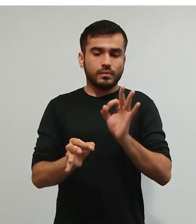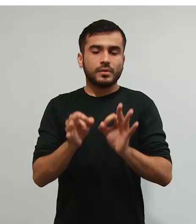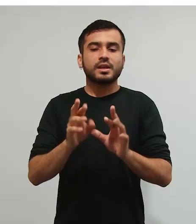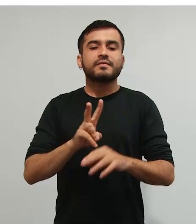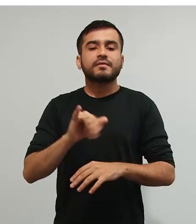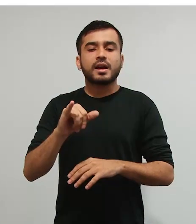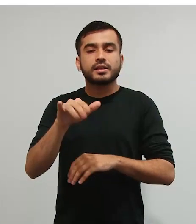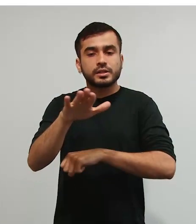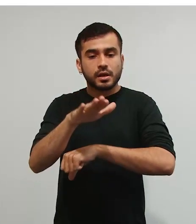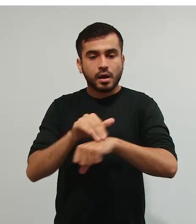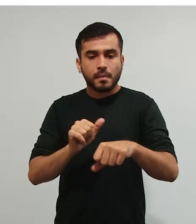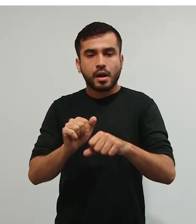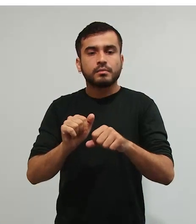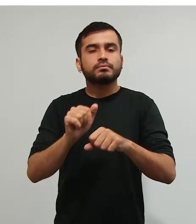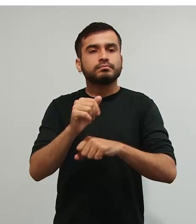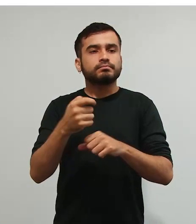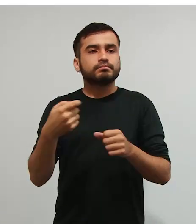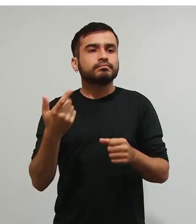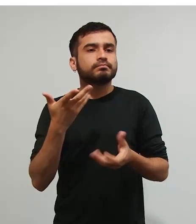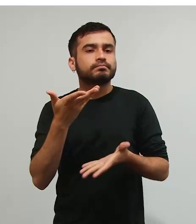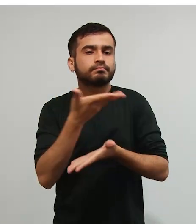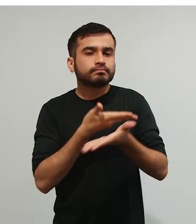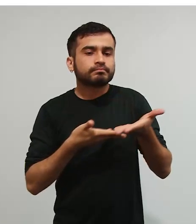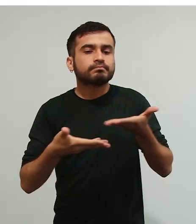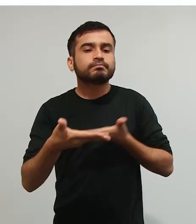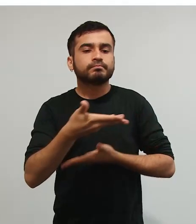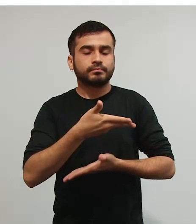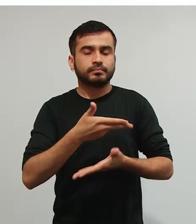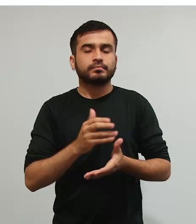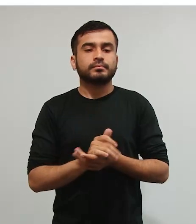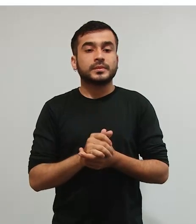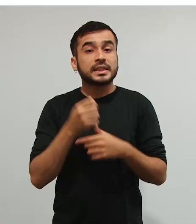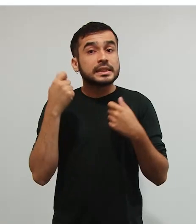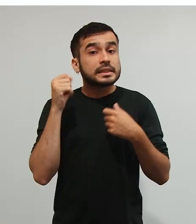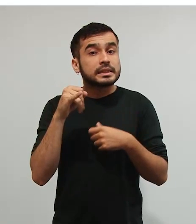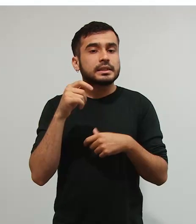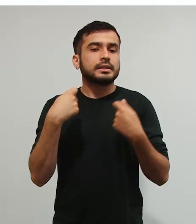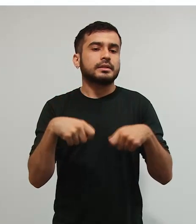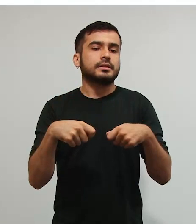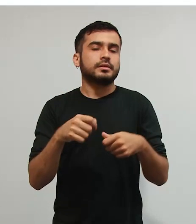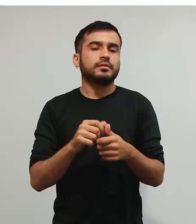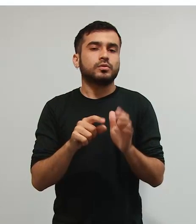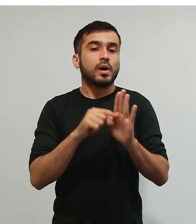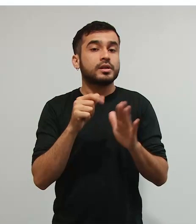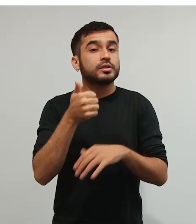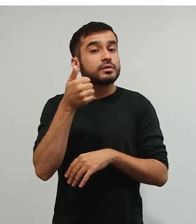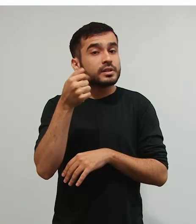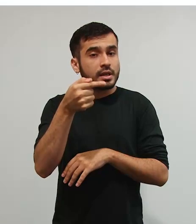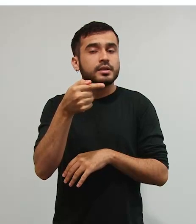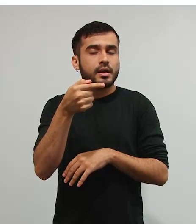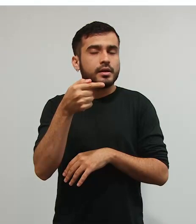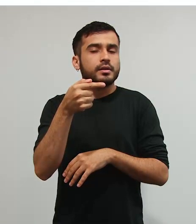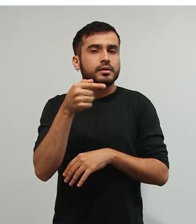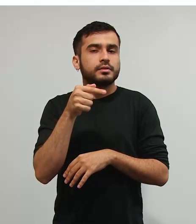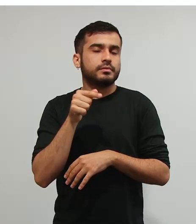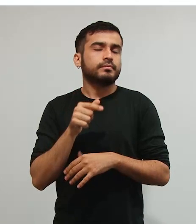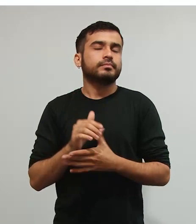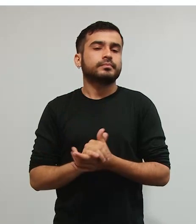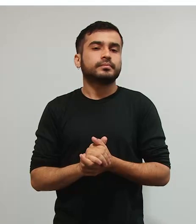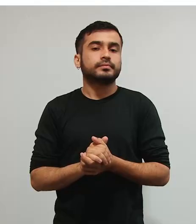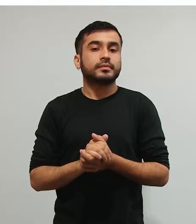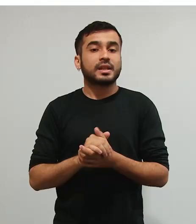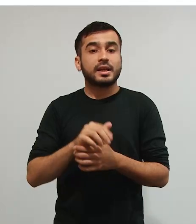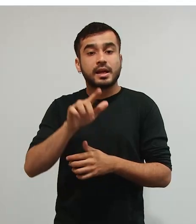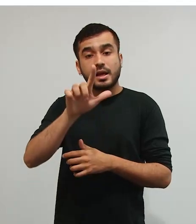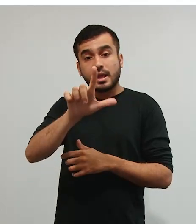designar uma audiência se for necessário. Tá lá no artigo 17 da Lei de Execução Fiscal.